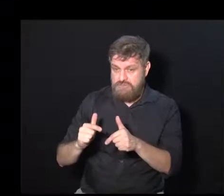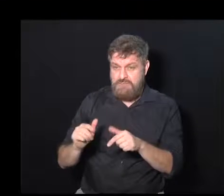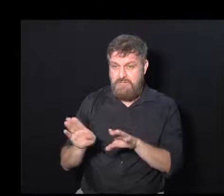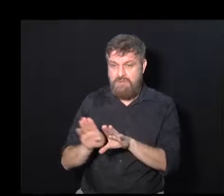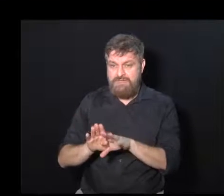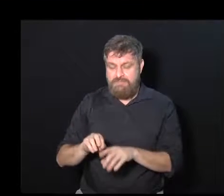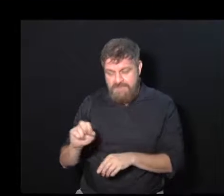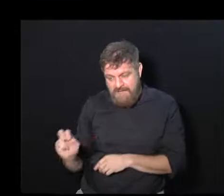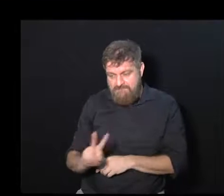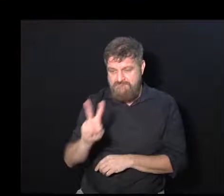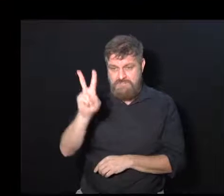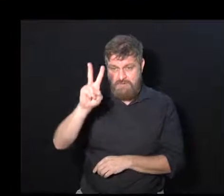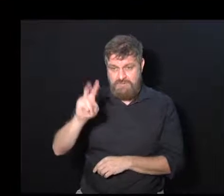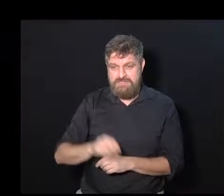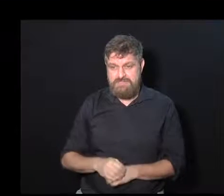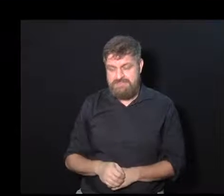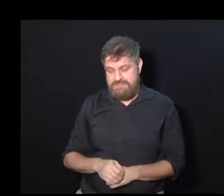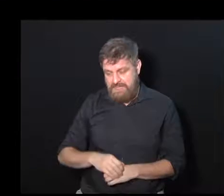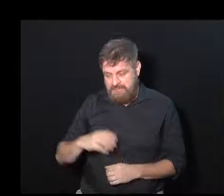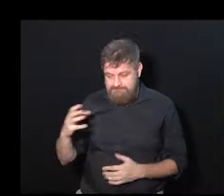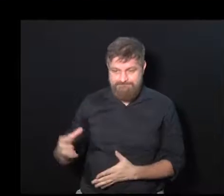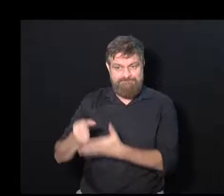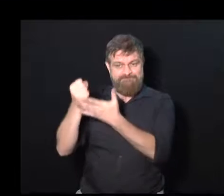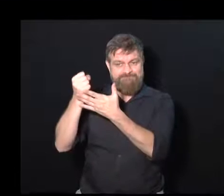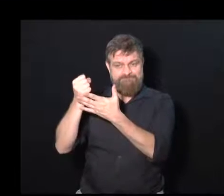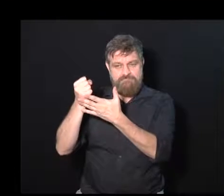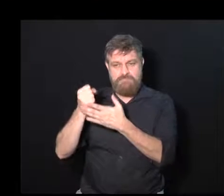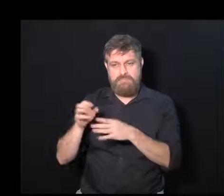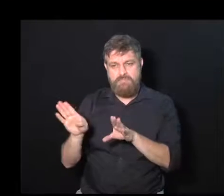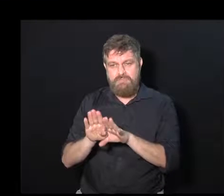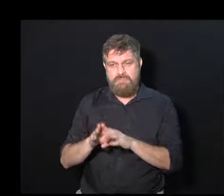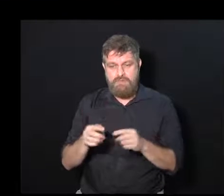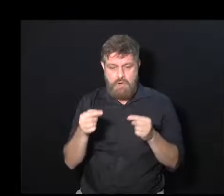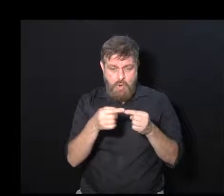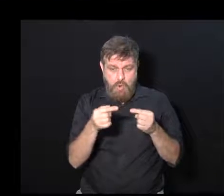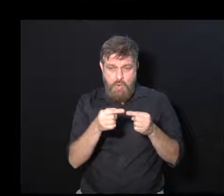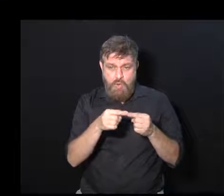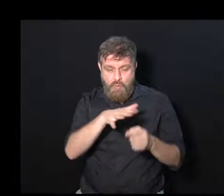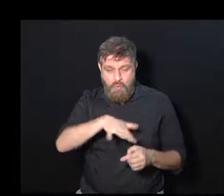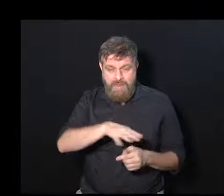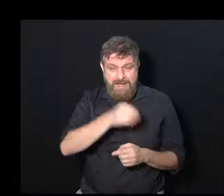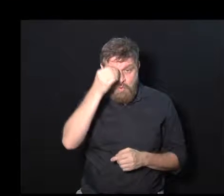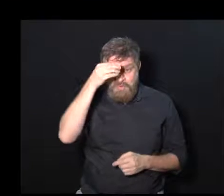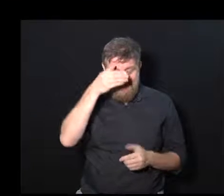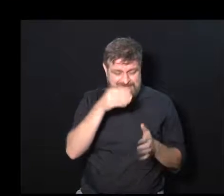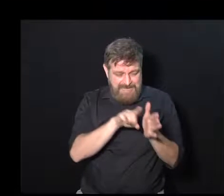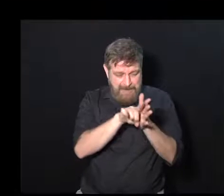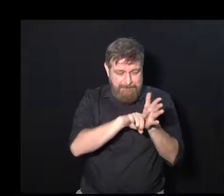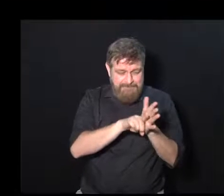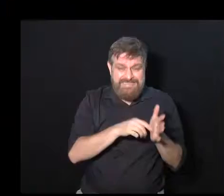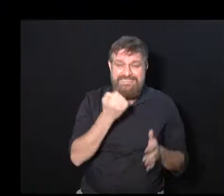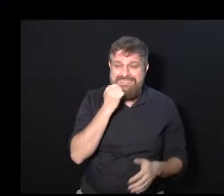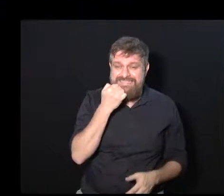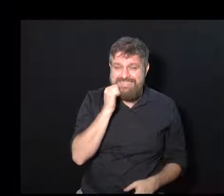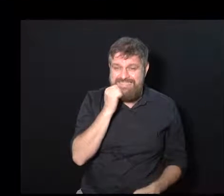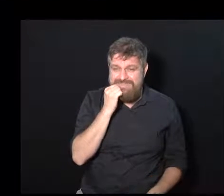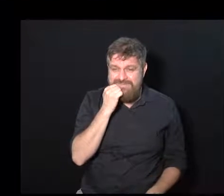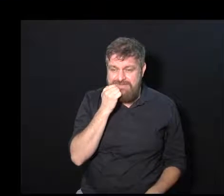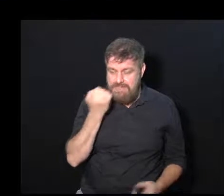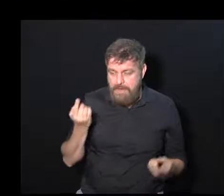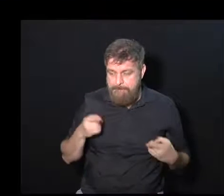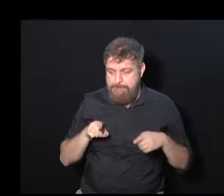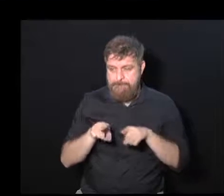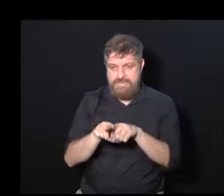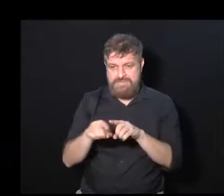valorizar esse resgate dos saberes e com o conhecimento científico. Aí